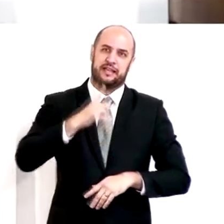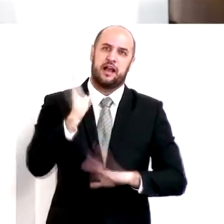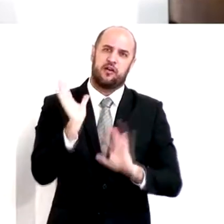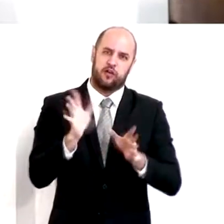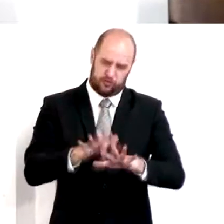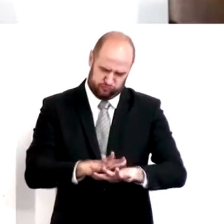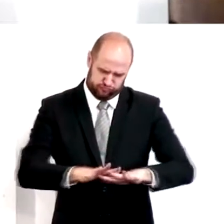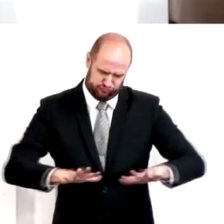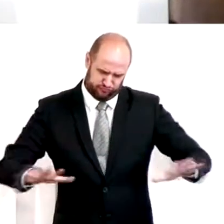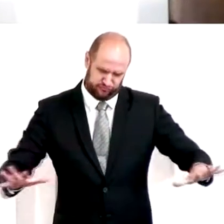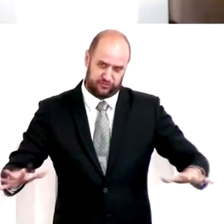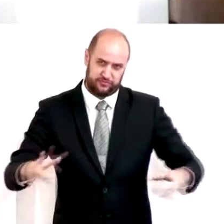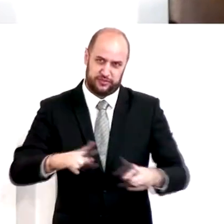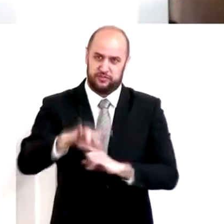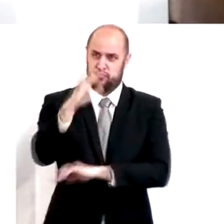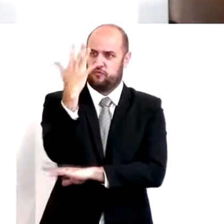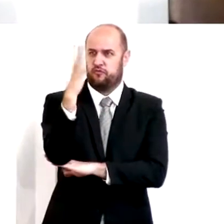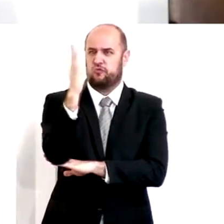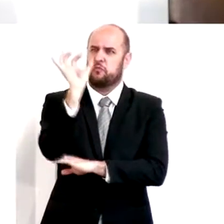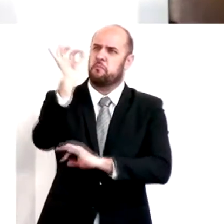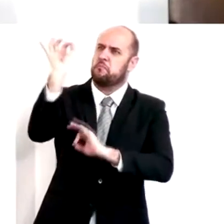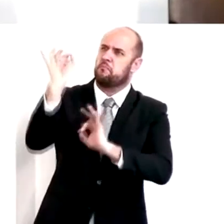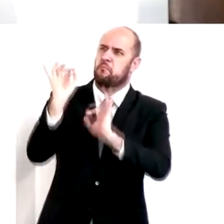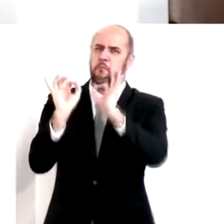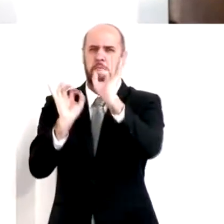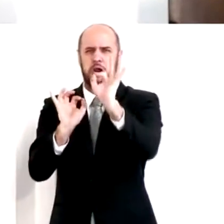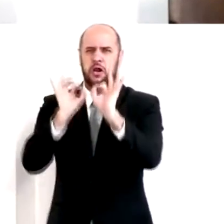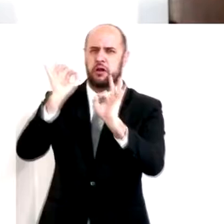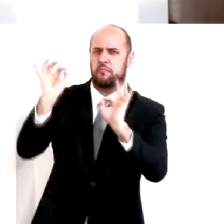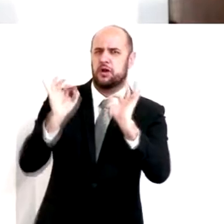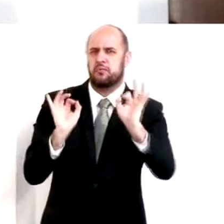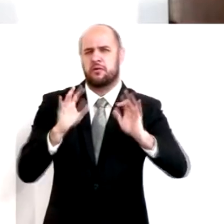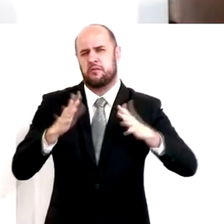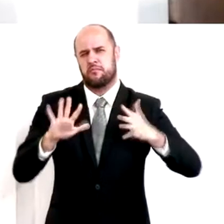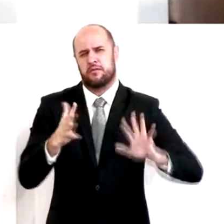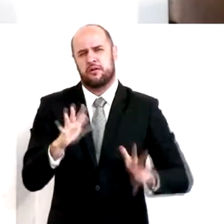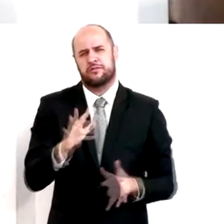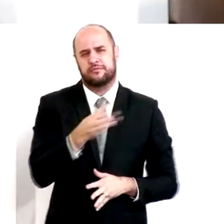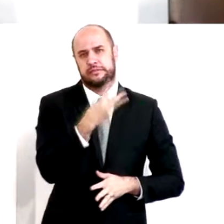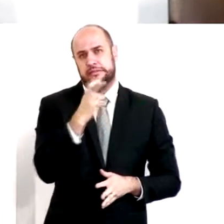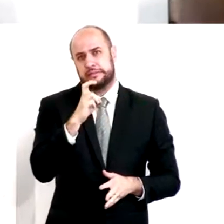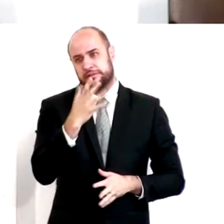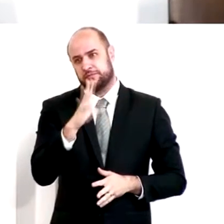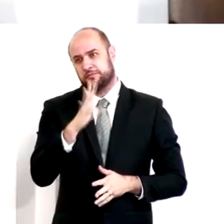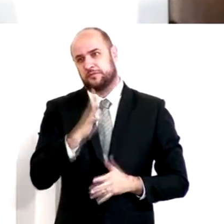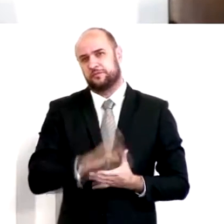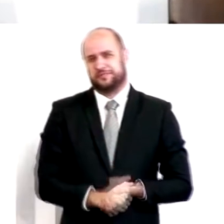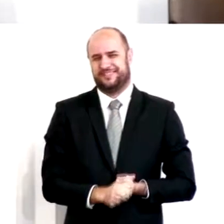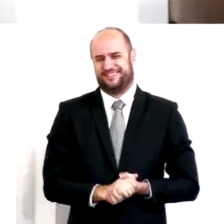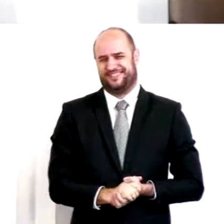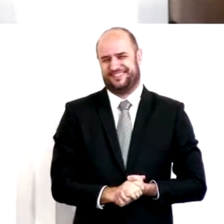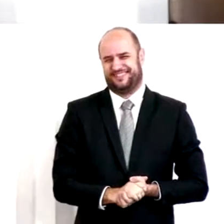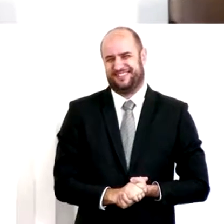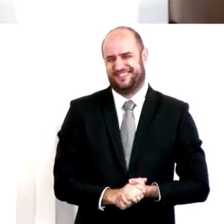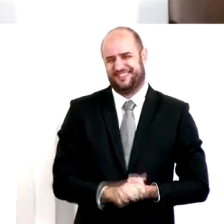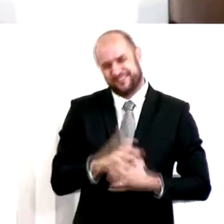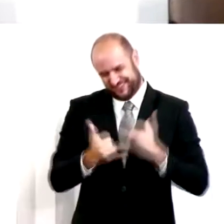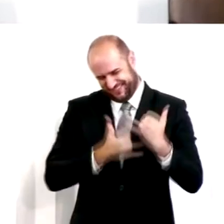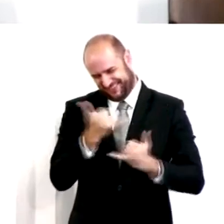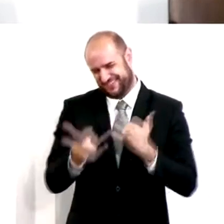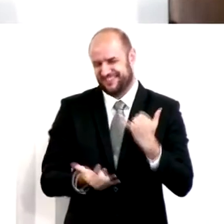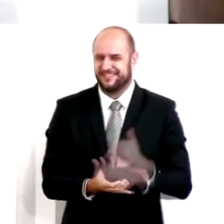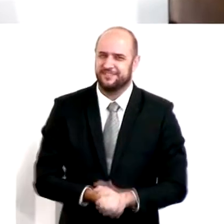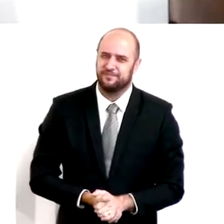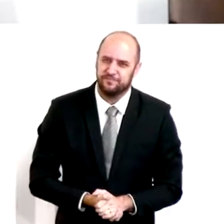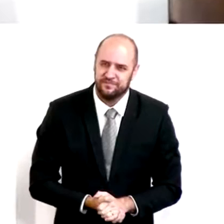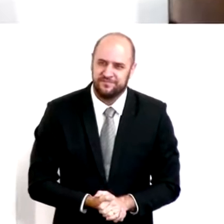agora. Mas ainda tem bastante, viu? Está caindo mais ou menos umas 35 por segundo, mais ou menos, tá?